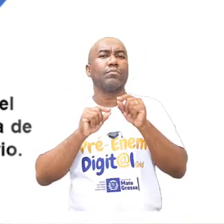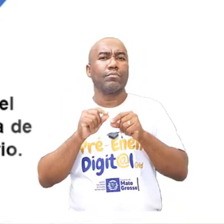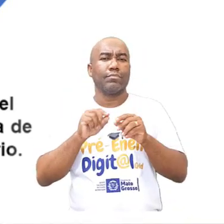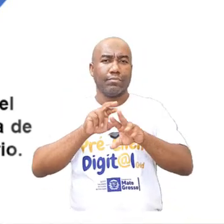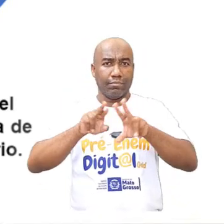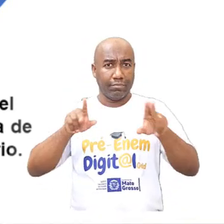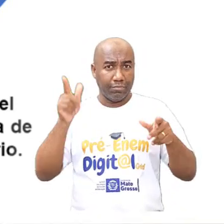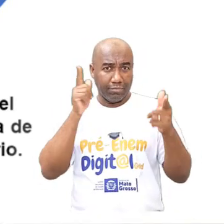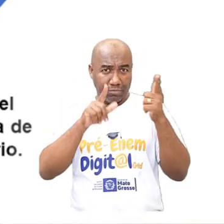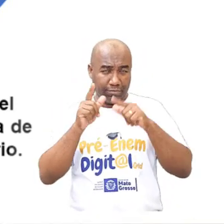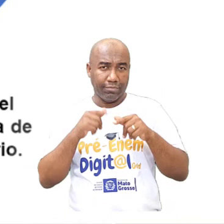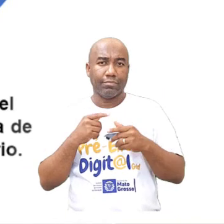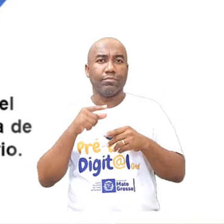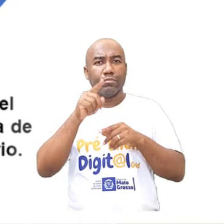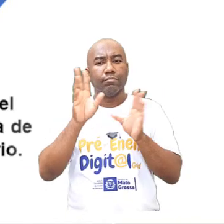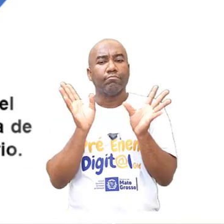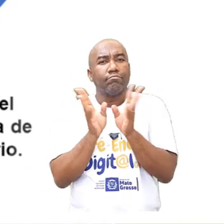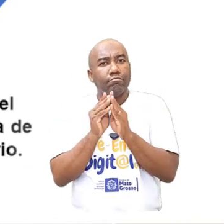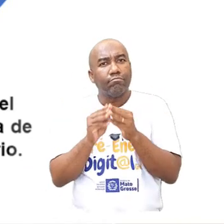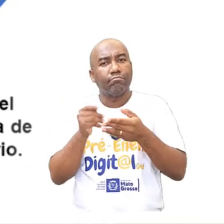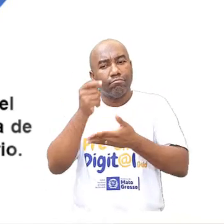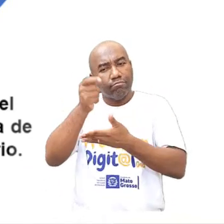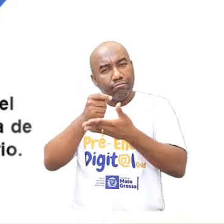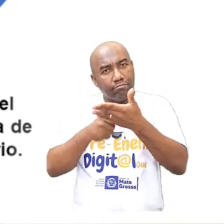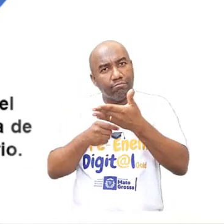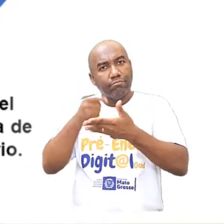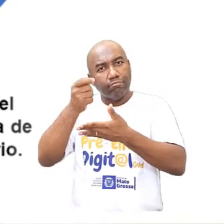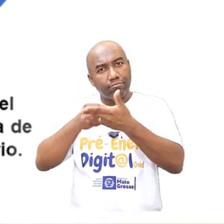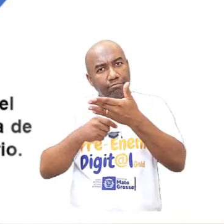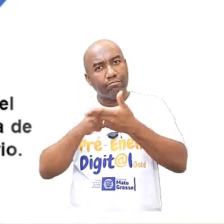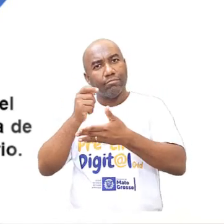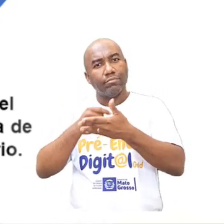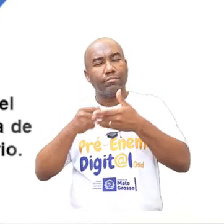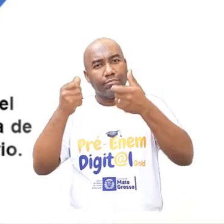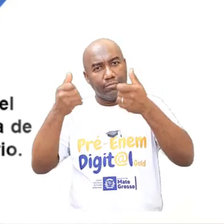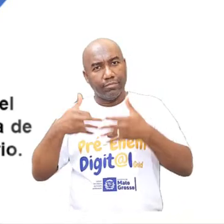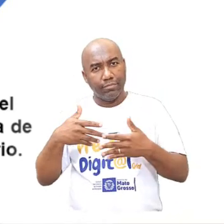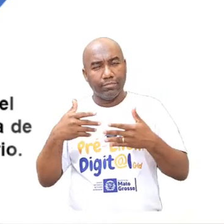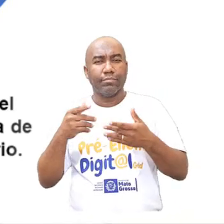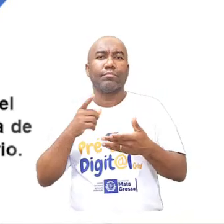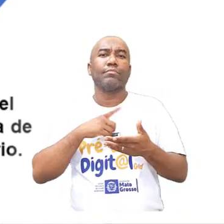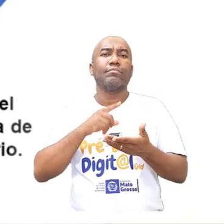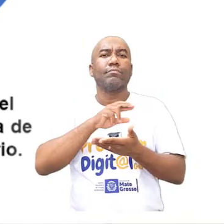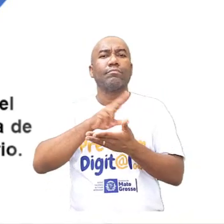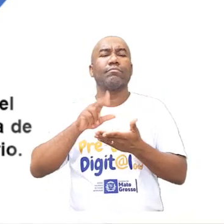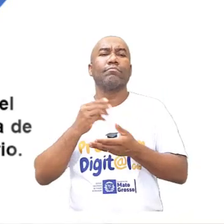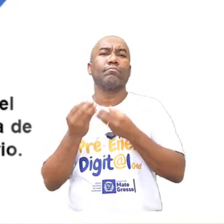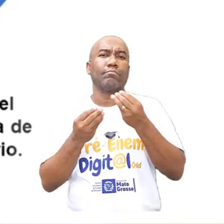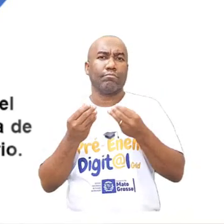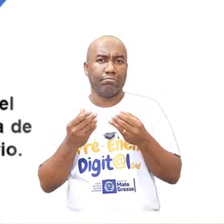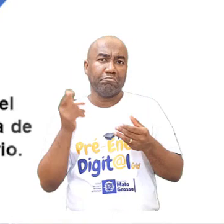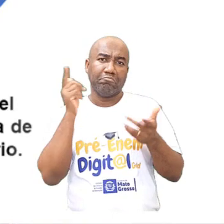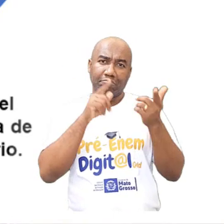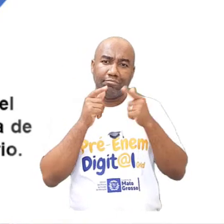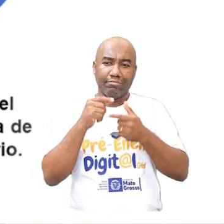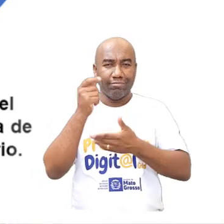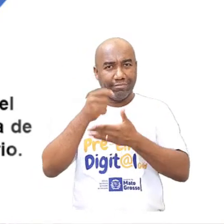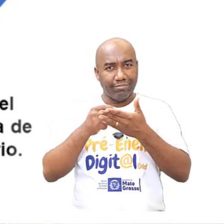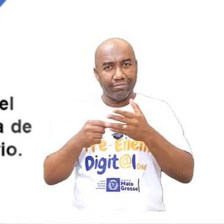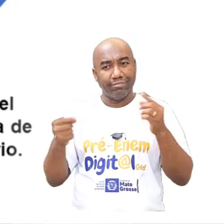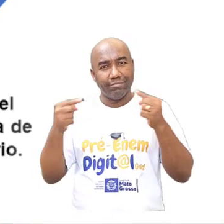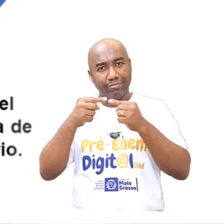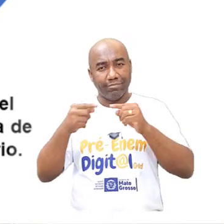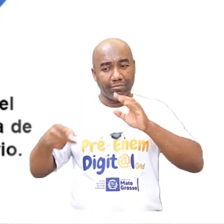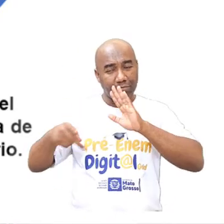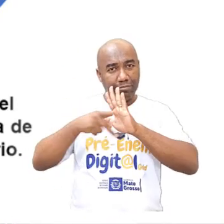texto em um período curtinho, dizendo, retomando o problema. Se possível, retome também um